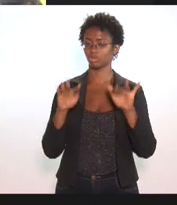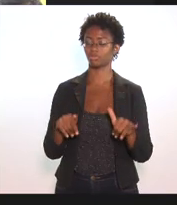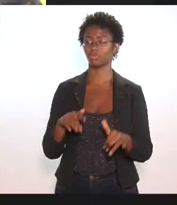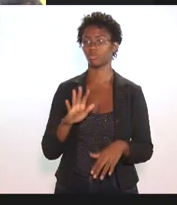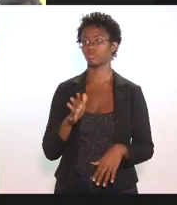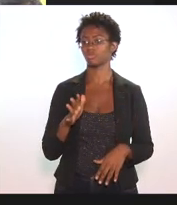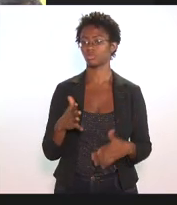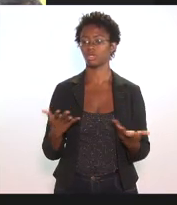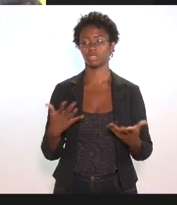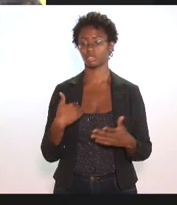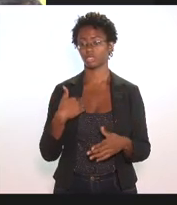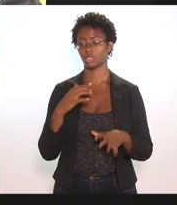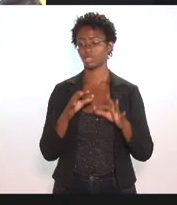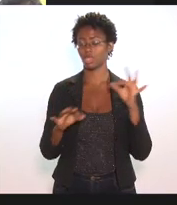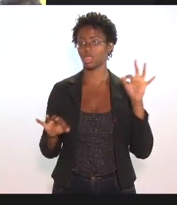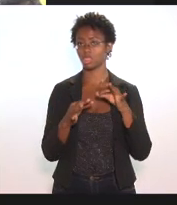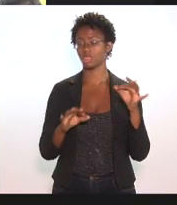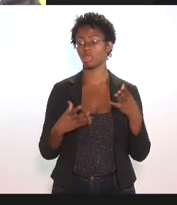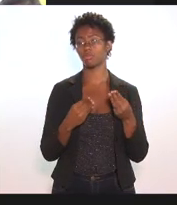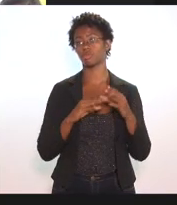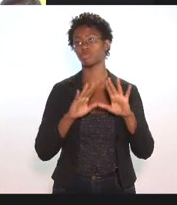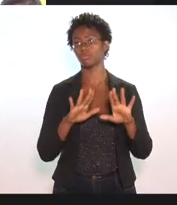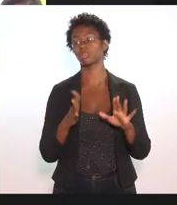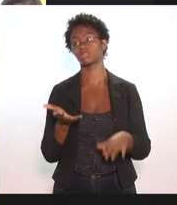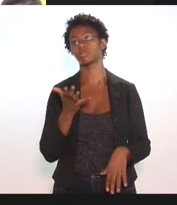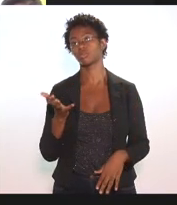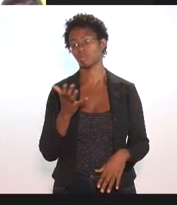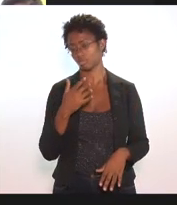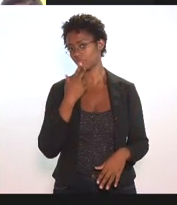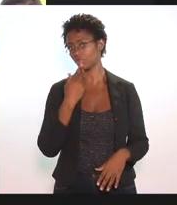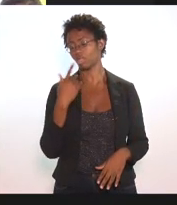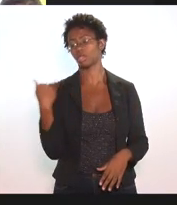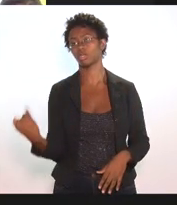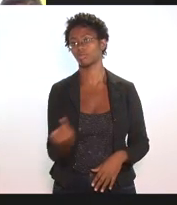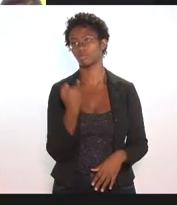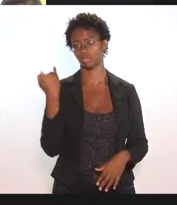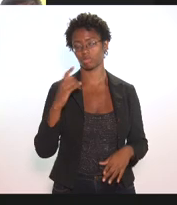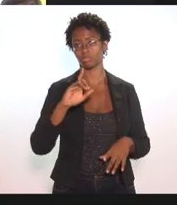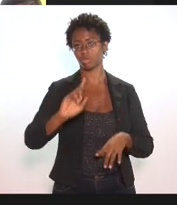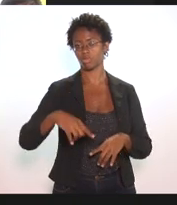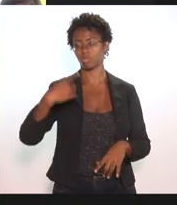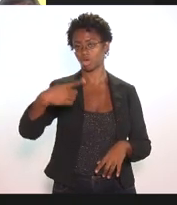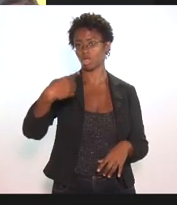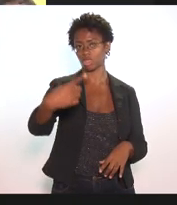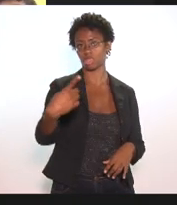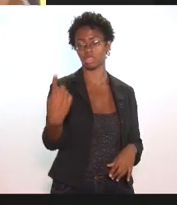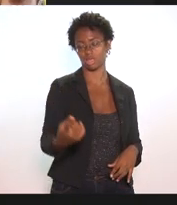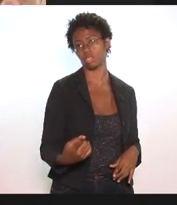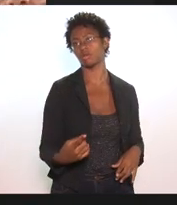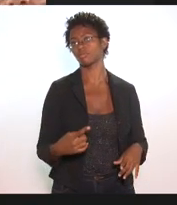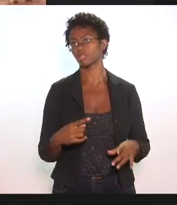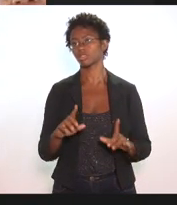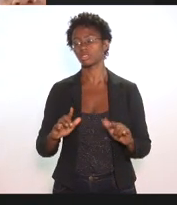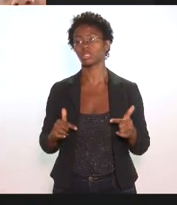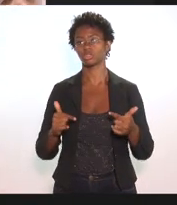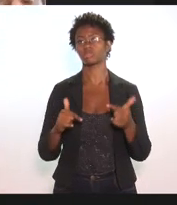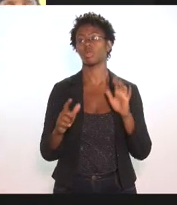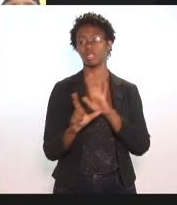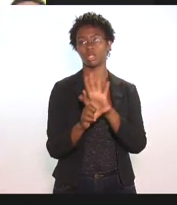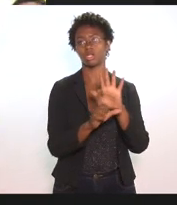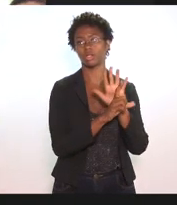me alongando demais, mas eu acho que seria muito importante, das próximas iniciativas do Poder Legislativo, que a gente